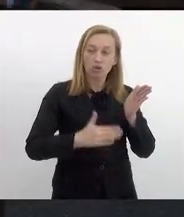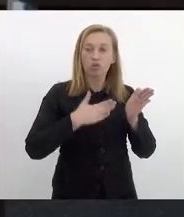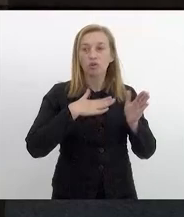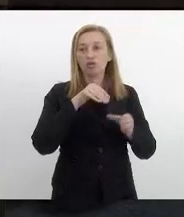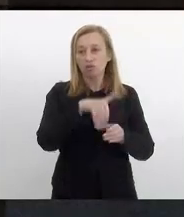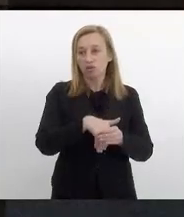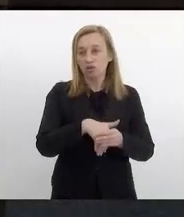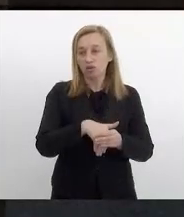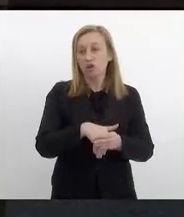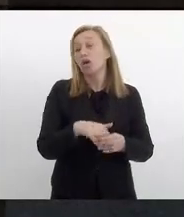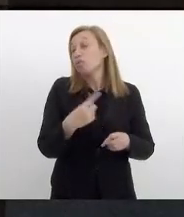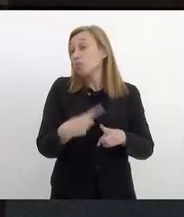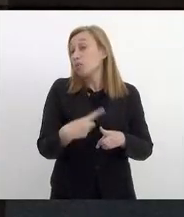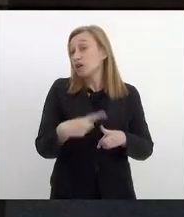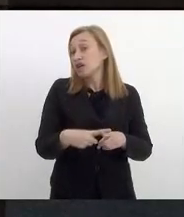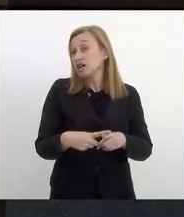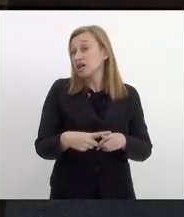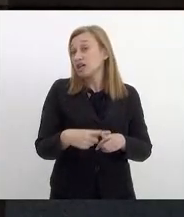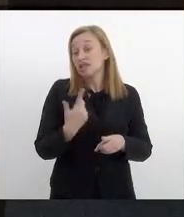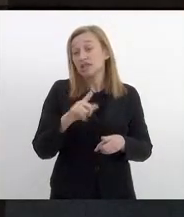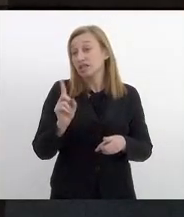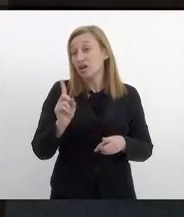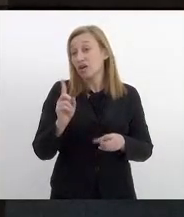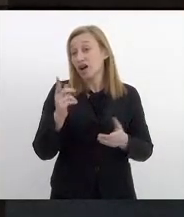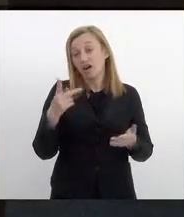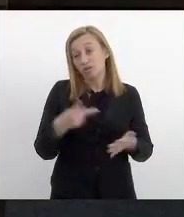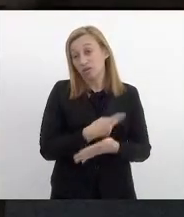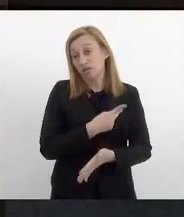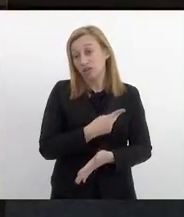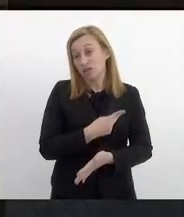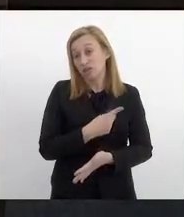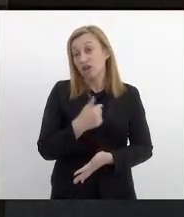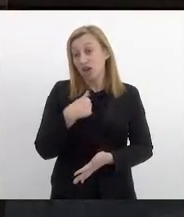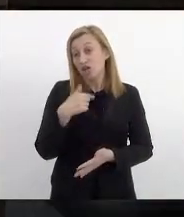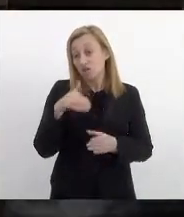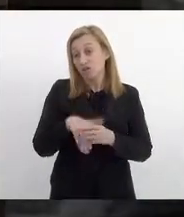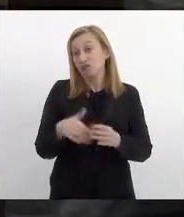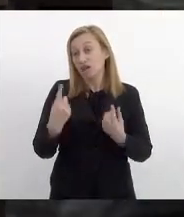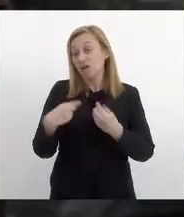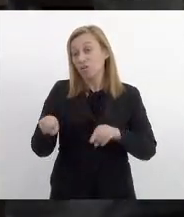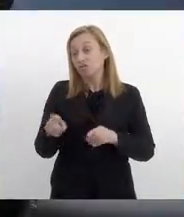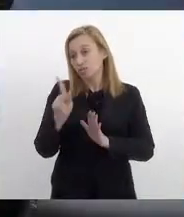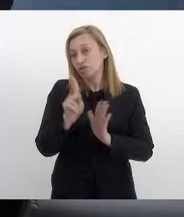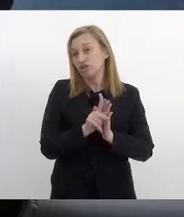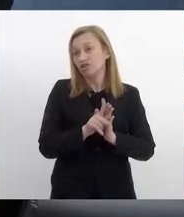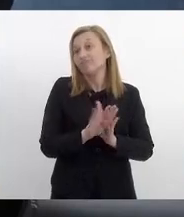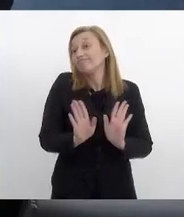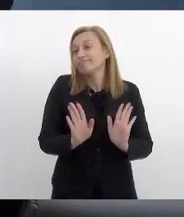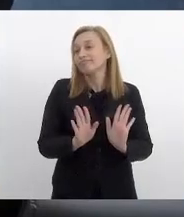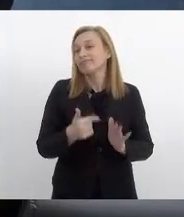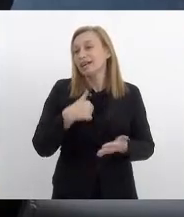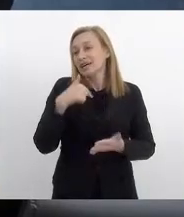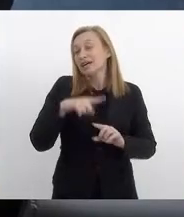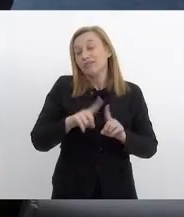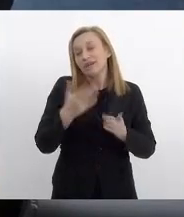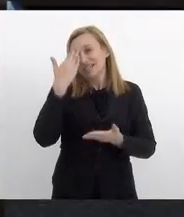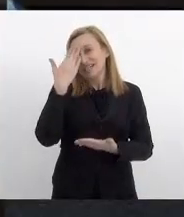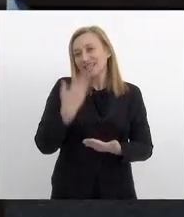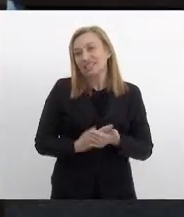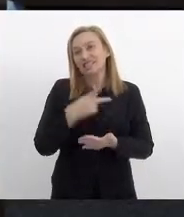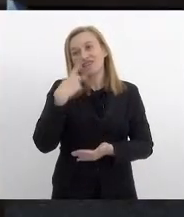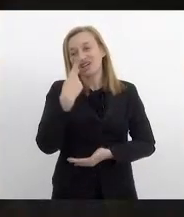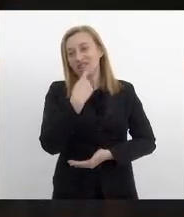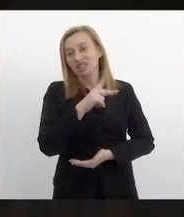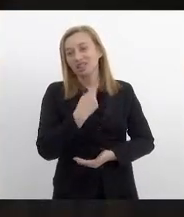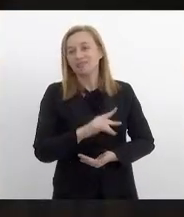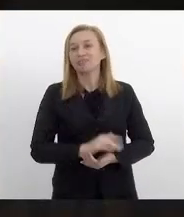voto. Okay. Até porque, se não ocorrer assim, eu vou votar contrário ao projeto. Mas acredito na palavra dele.